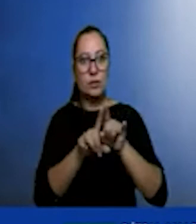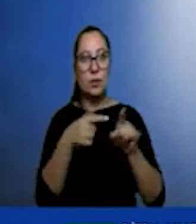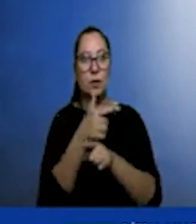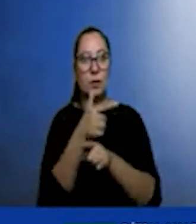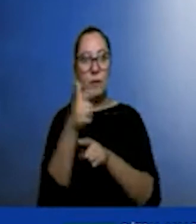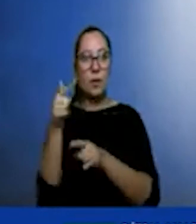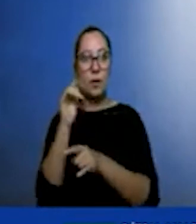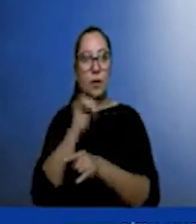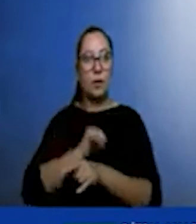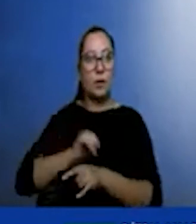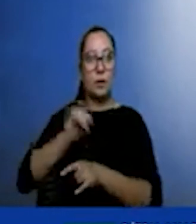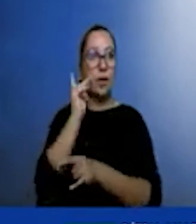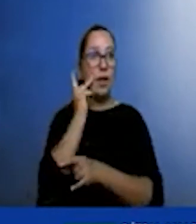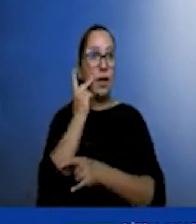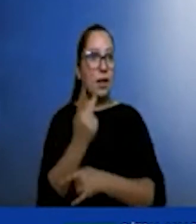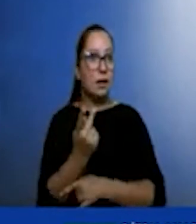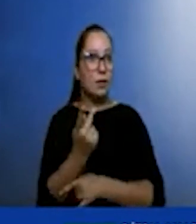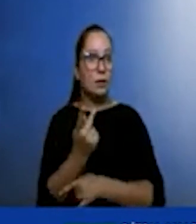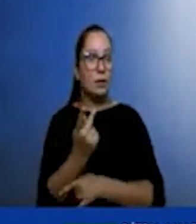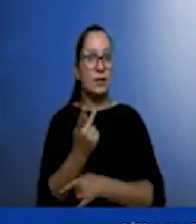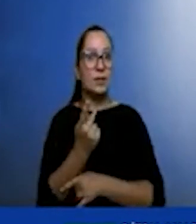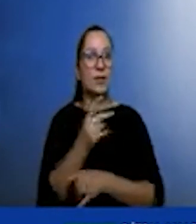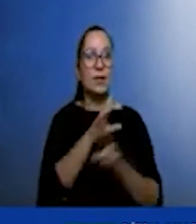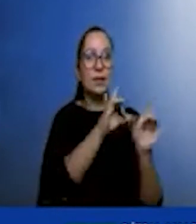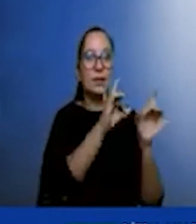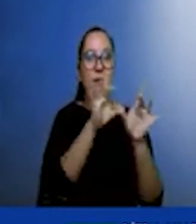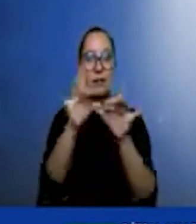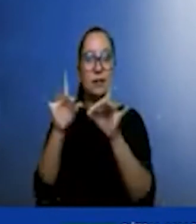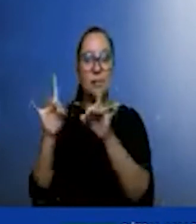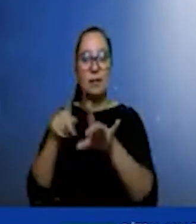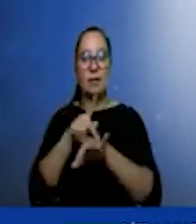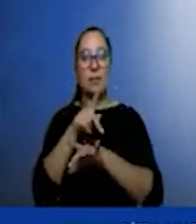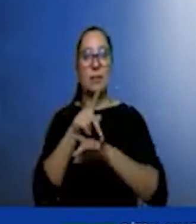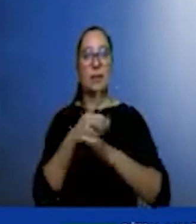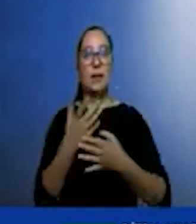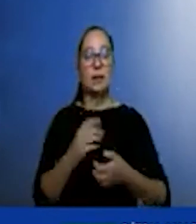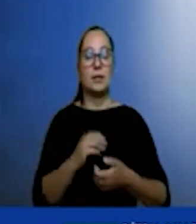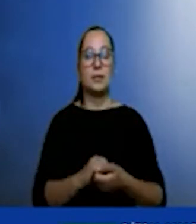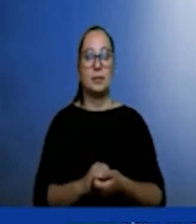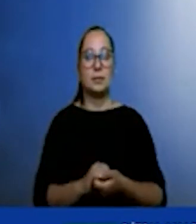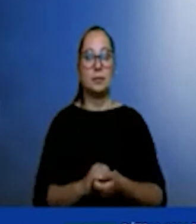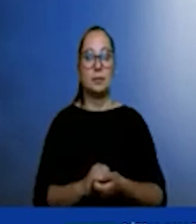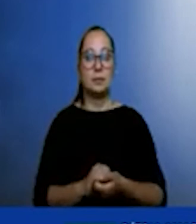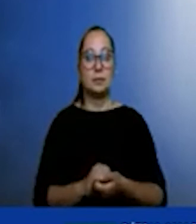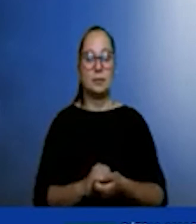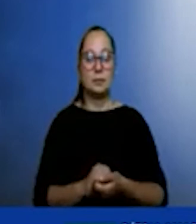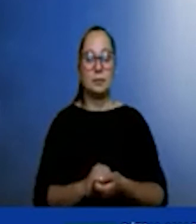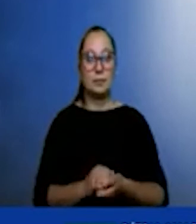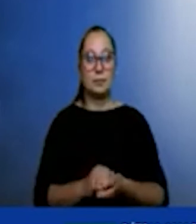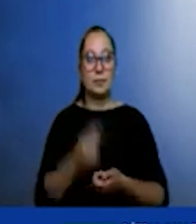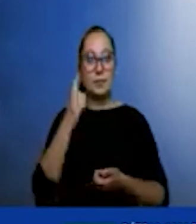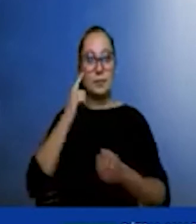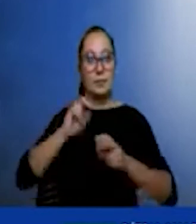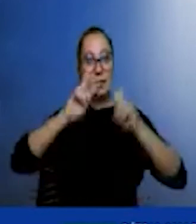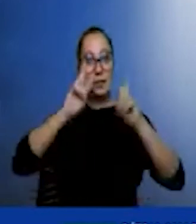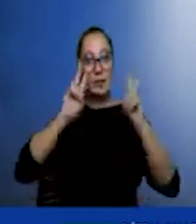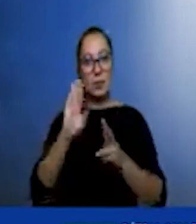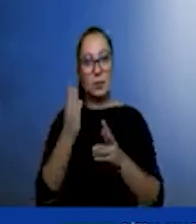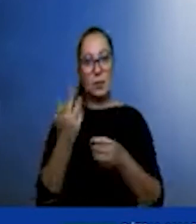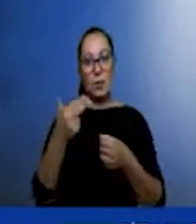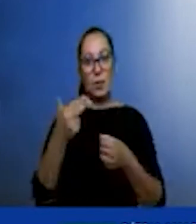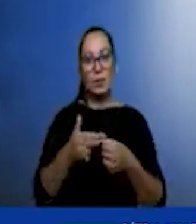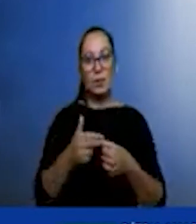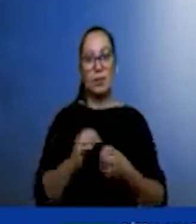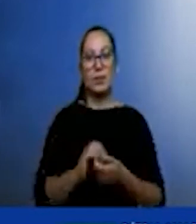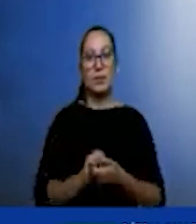gente reconheça as particularidades, né? Então, voltando aqui ao meu tema querido dos biocombustíveis,